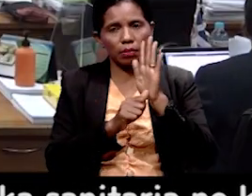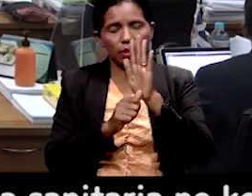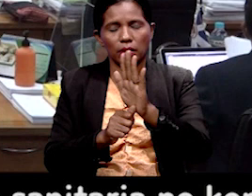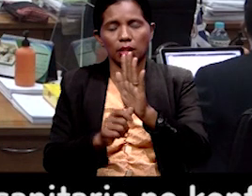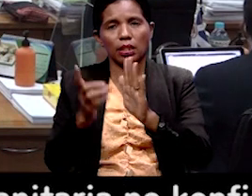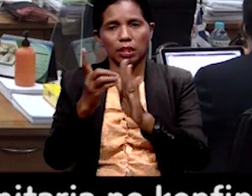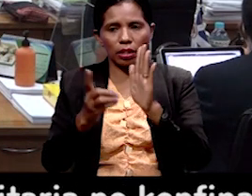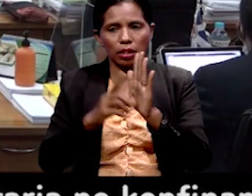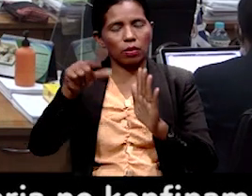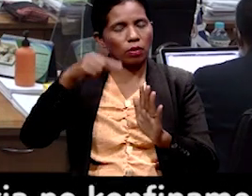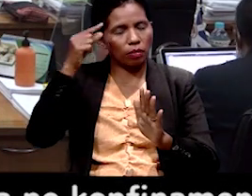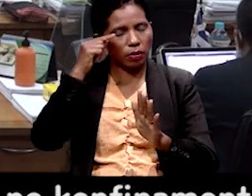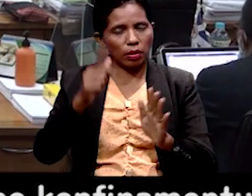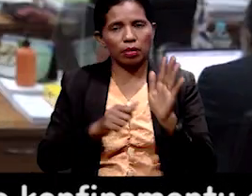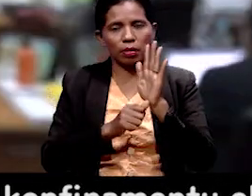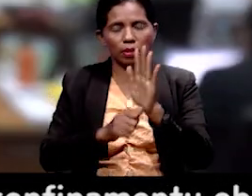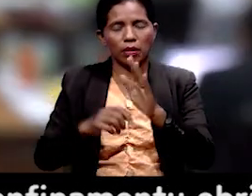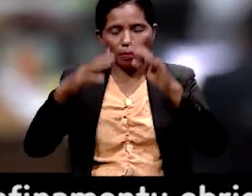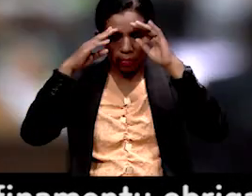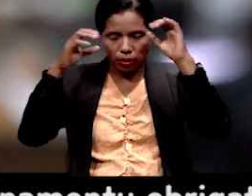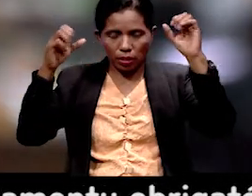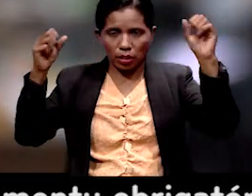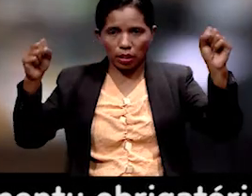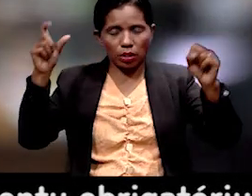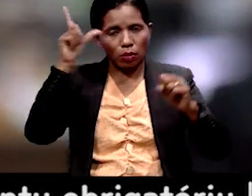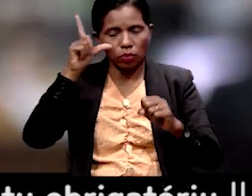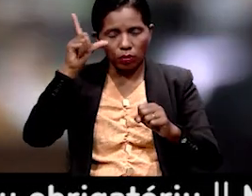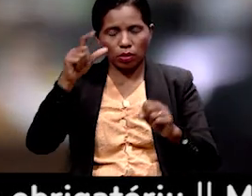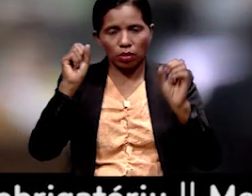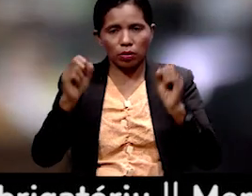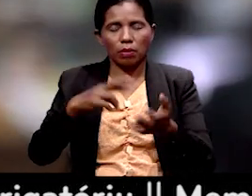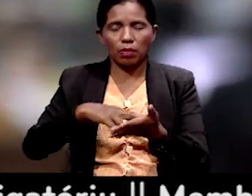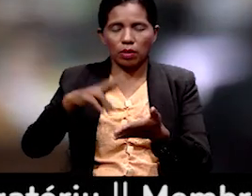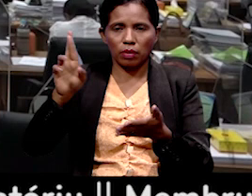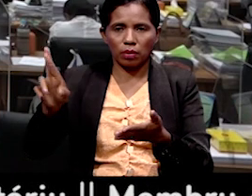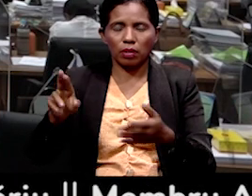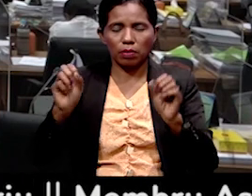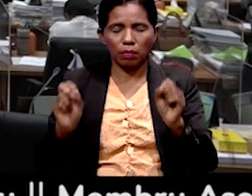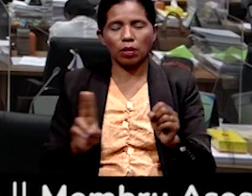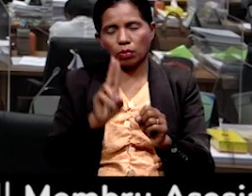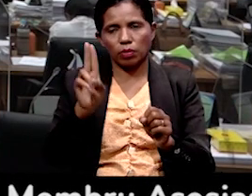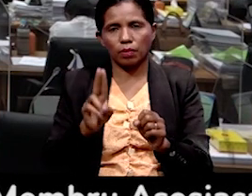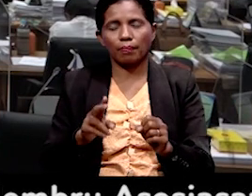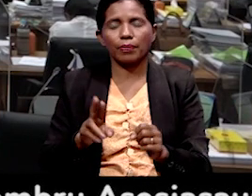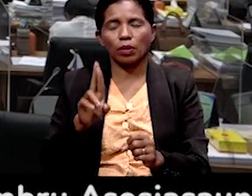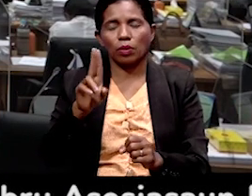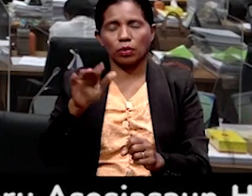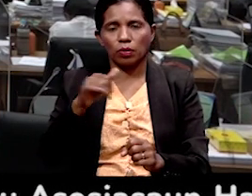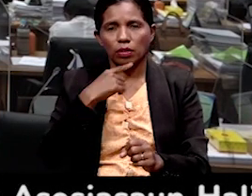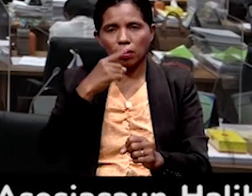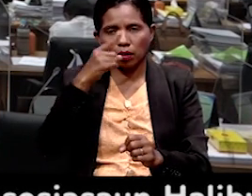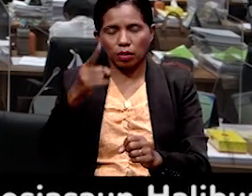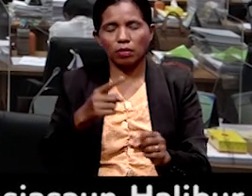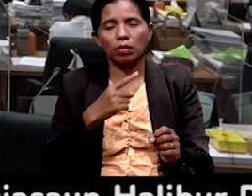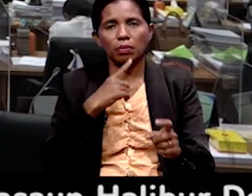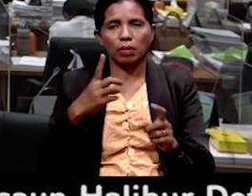decreto do governo neba presidente da República, Francisco Guterres Luolo, onde promulga antes de executar. Rui Gomes nos informa o assunto, né? Onde a